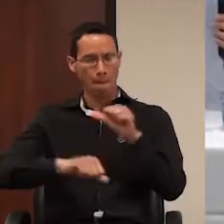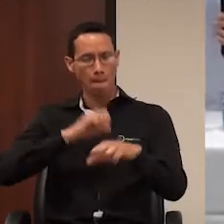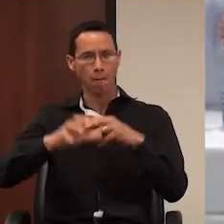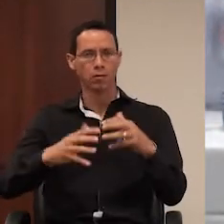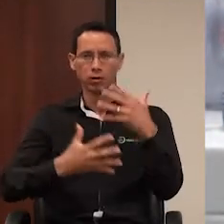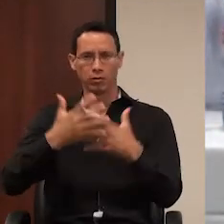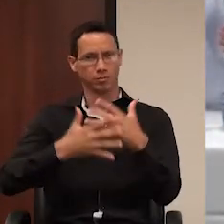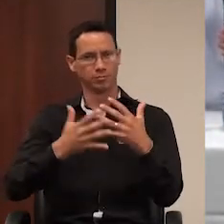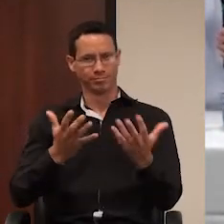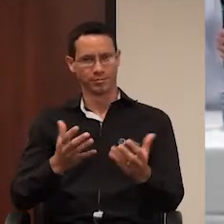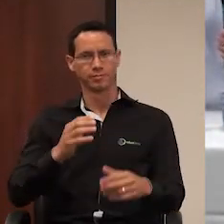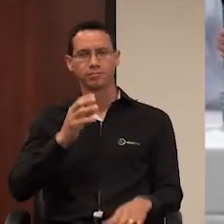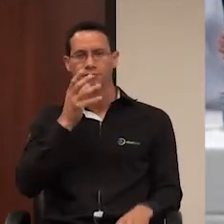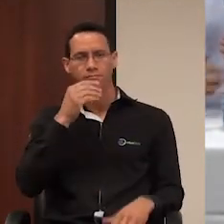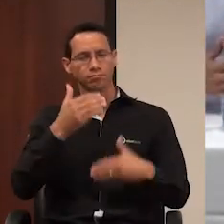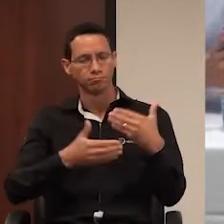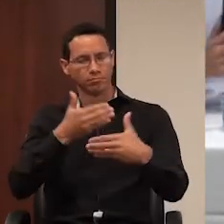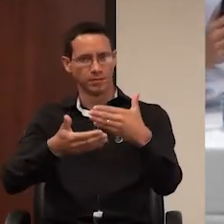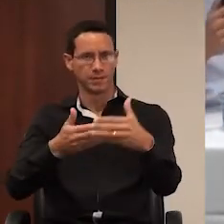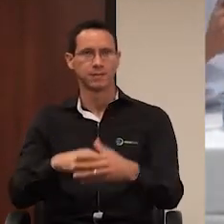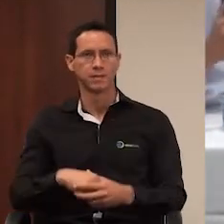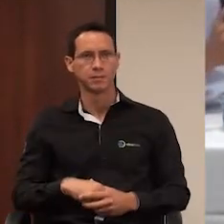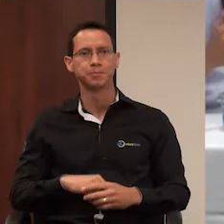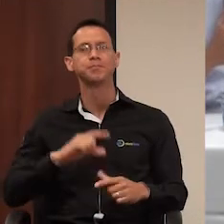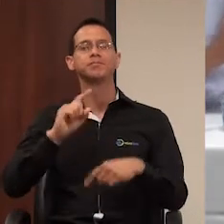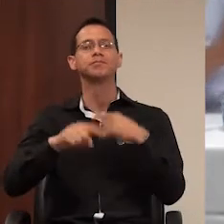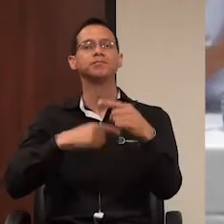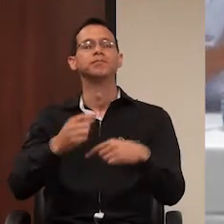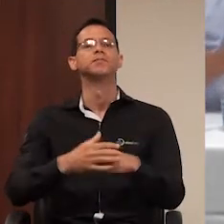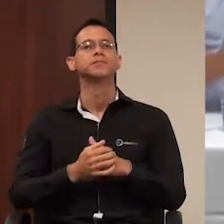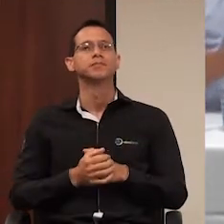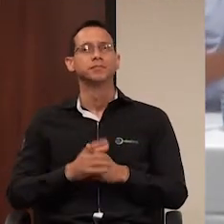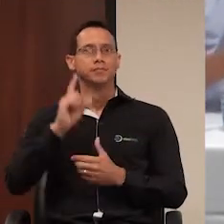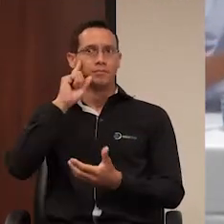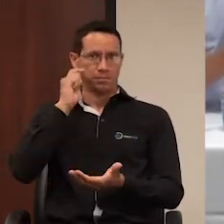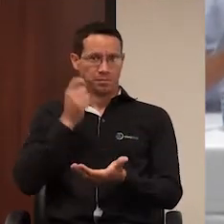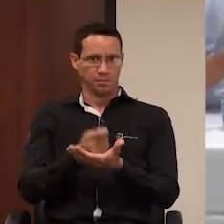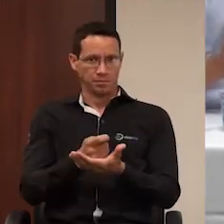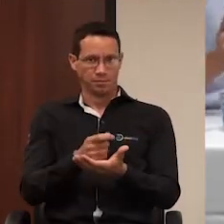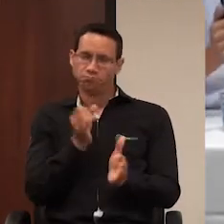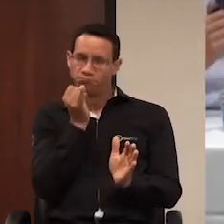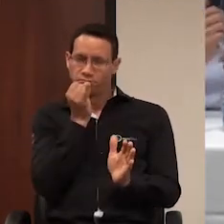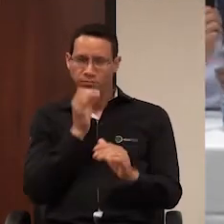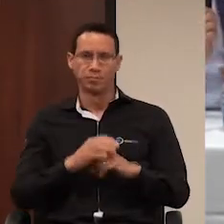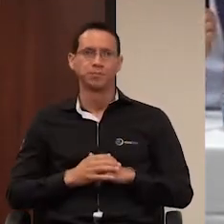E aí o que acontece? Começa a vir aquelas decisões, olha,